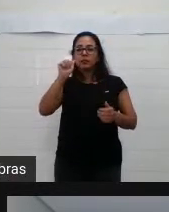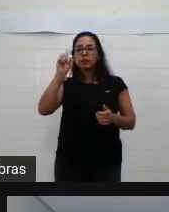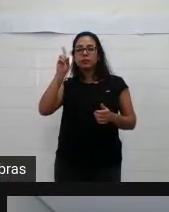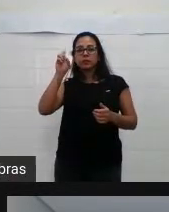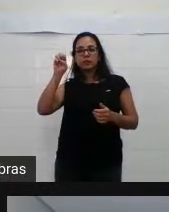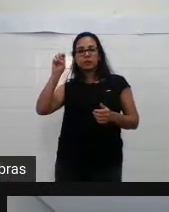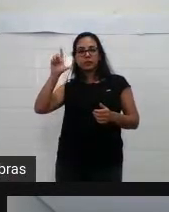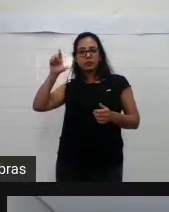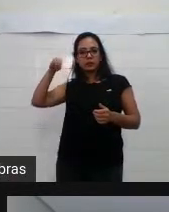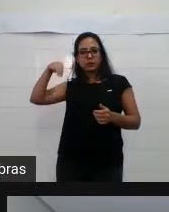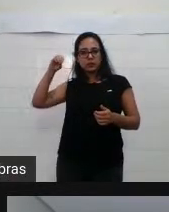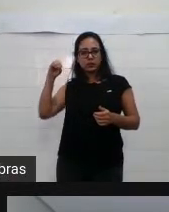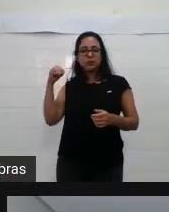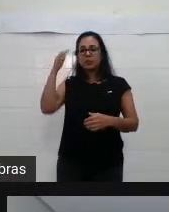eu acredito, Adelmo, que